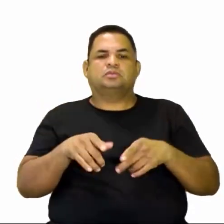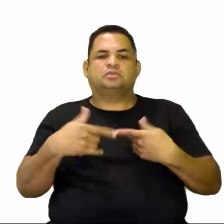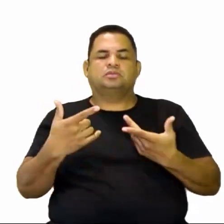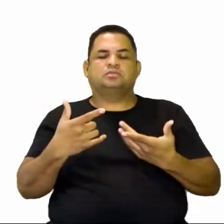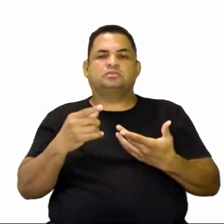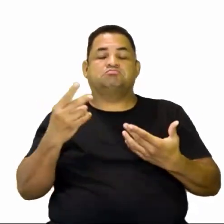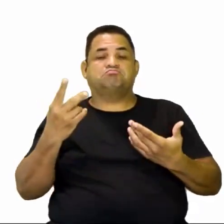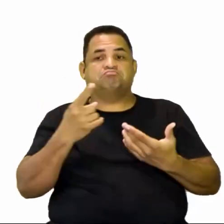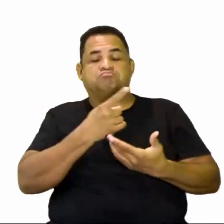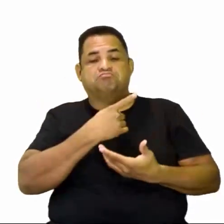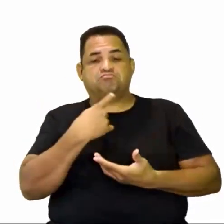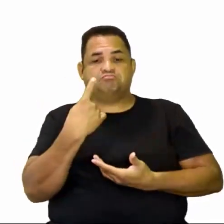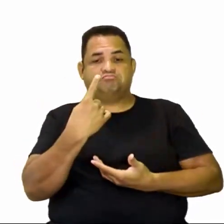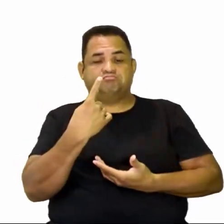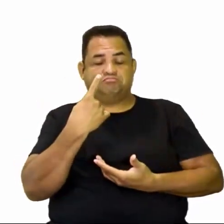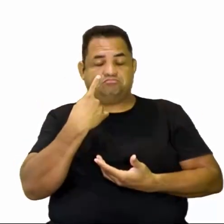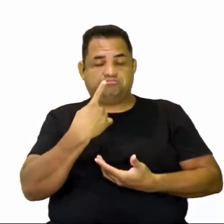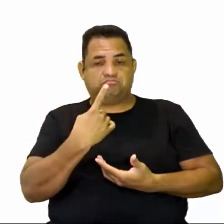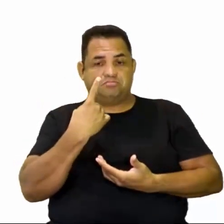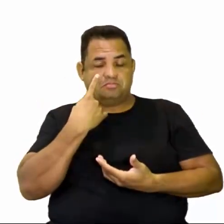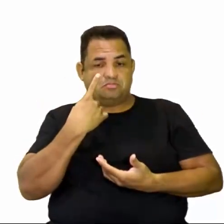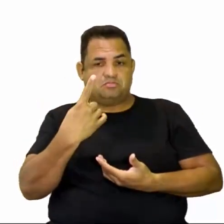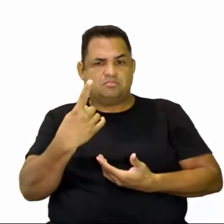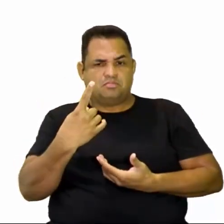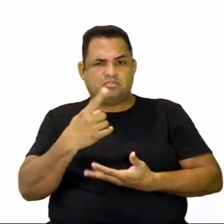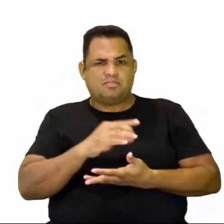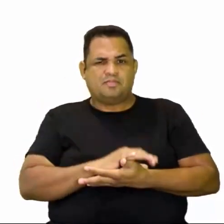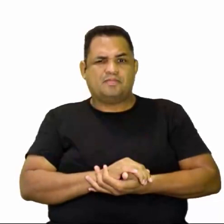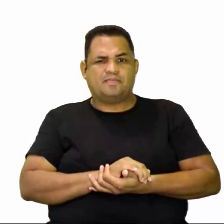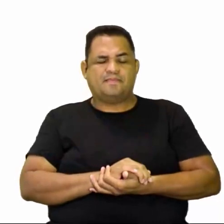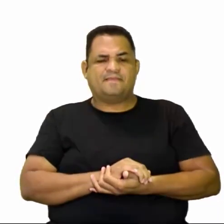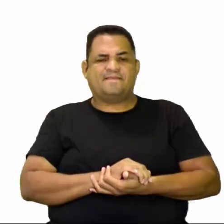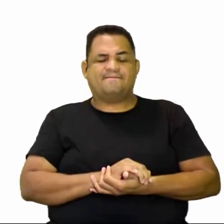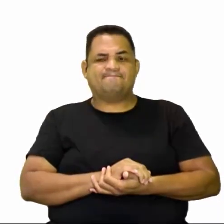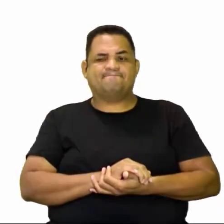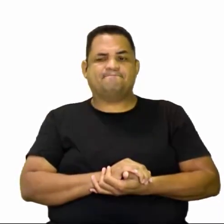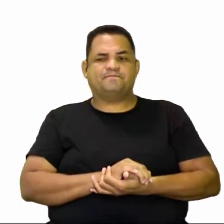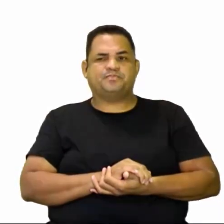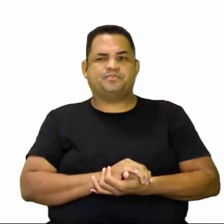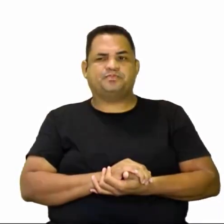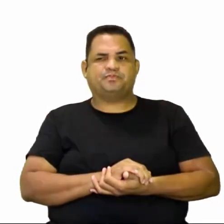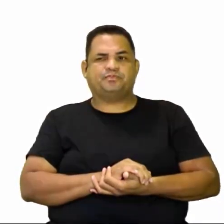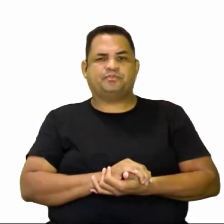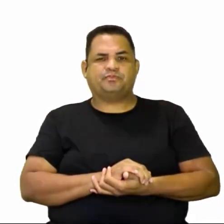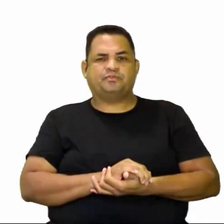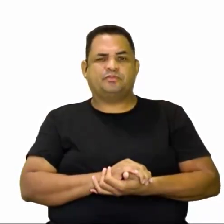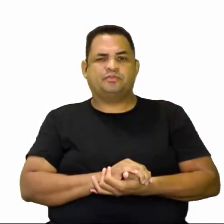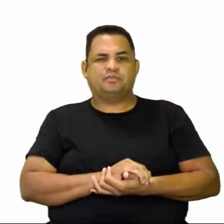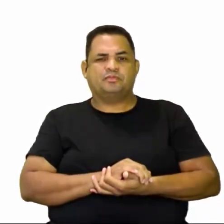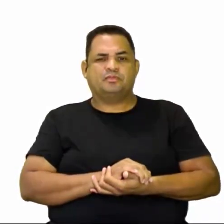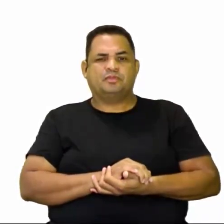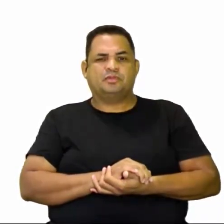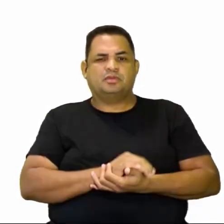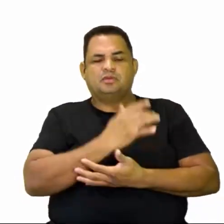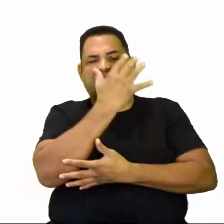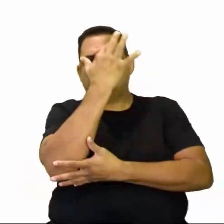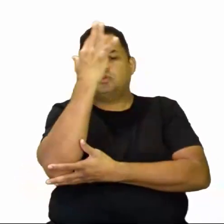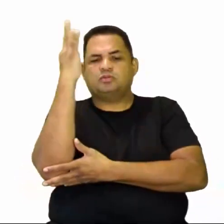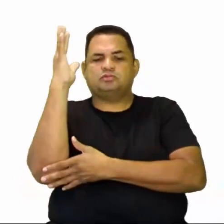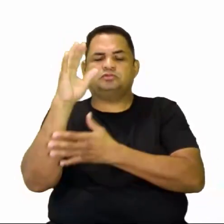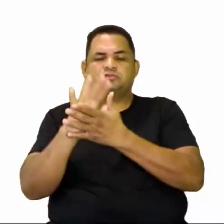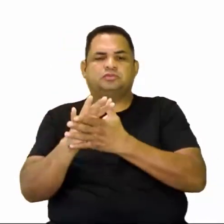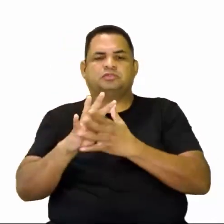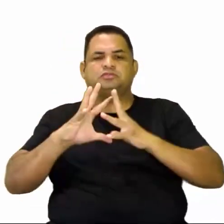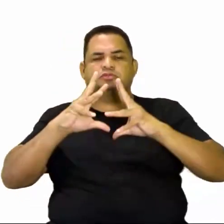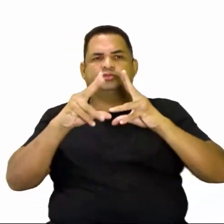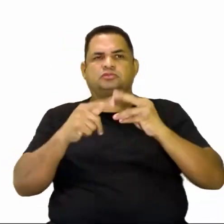o que a gente observa, tá bom? Com os vegetais em